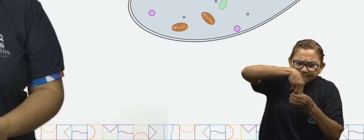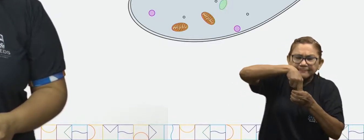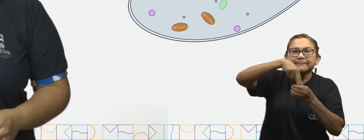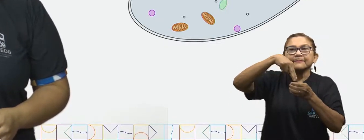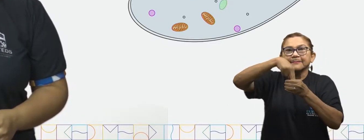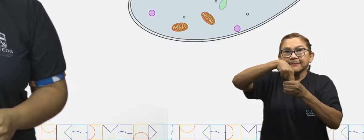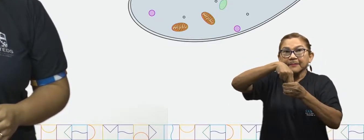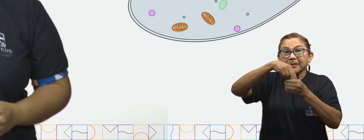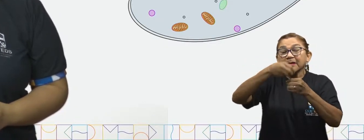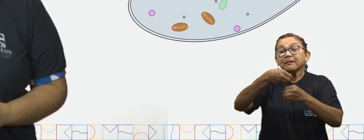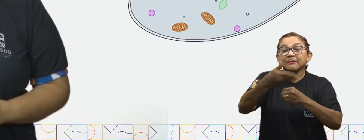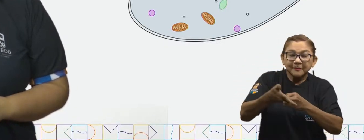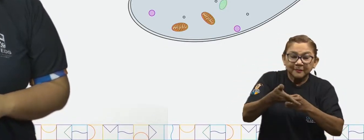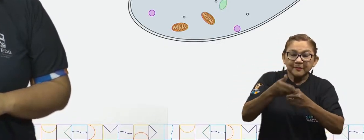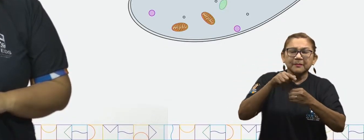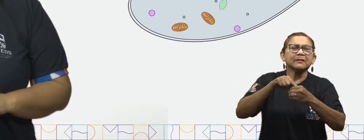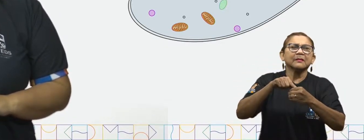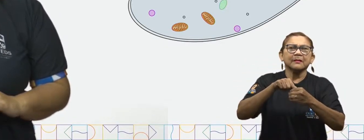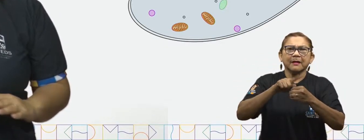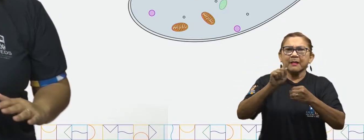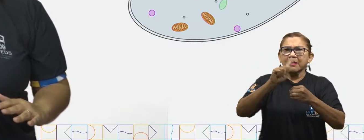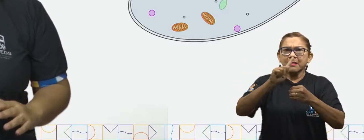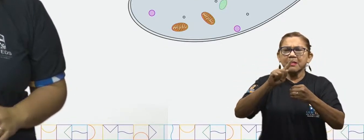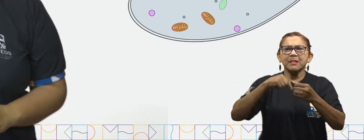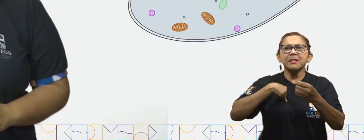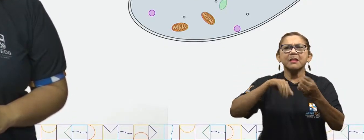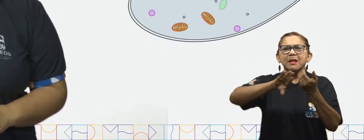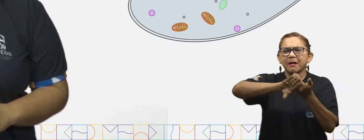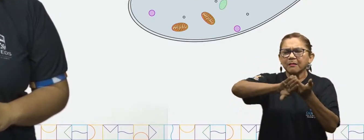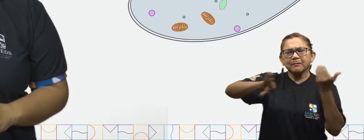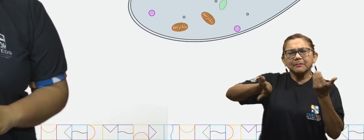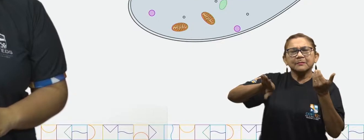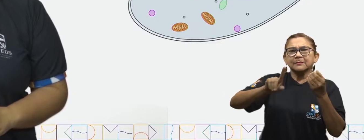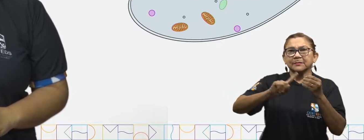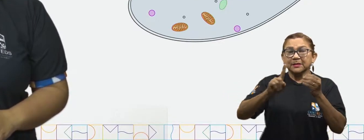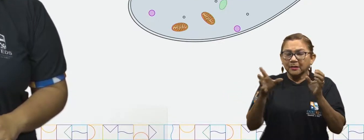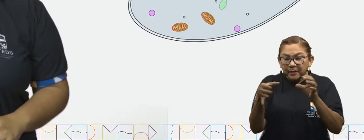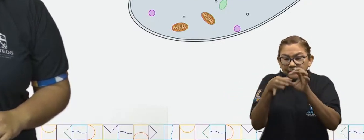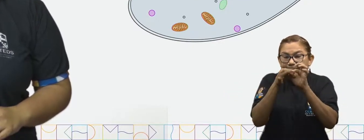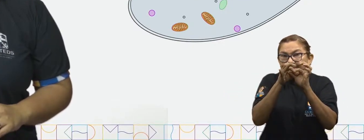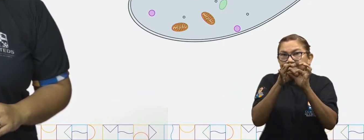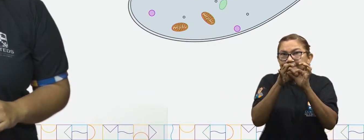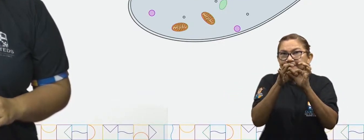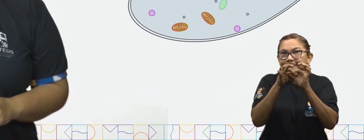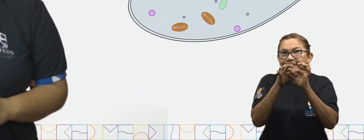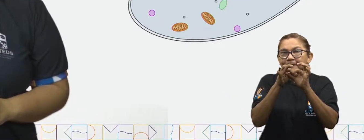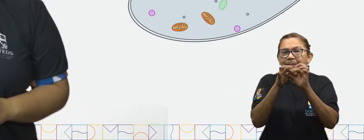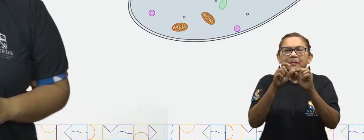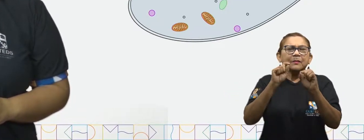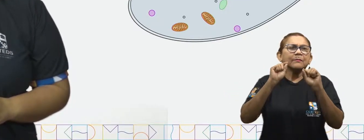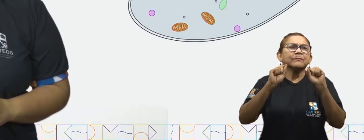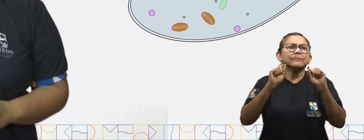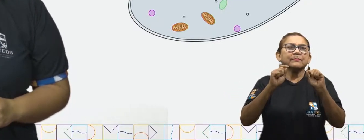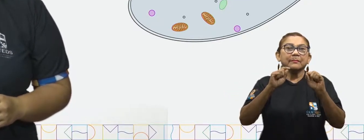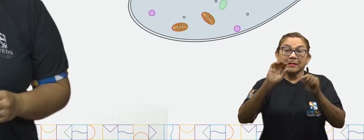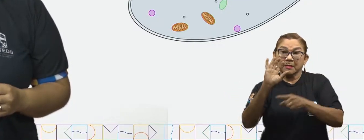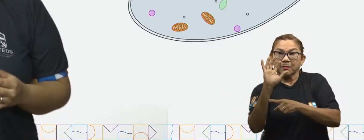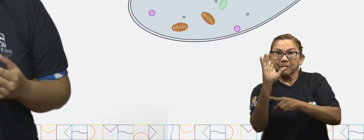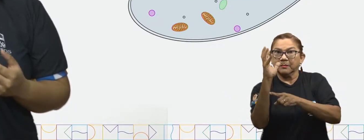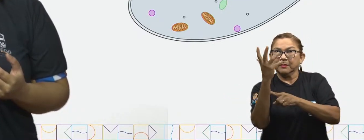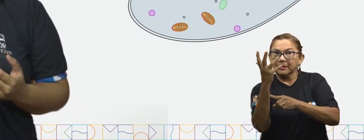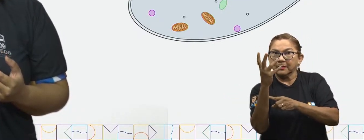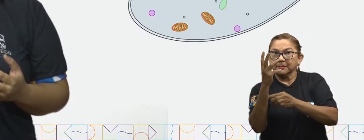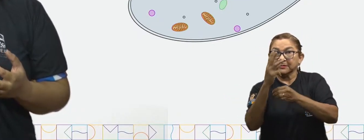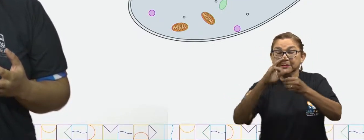externo. Mas ela não isola completamente a célula do meio externo. Isso acontece porque a célula